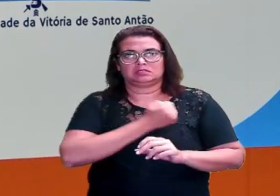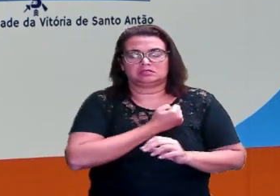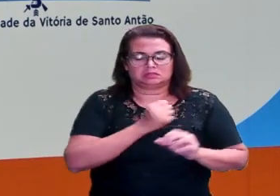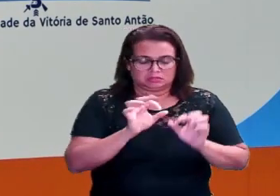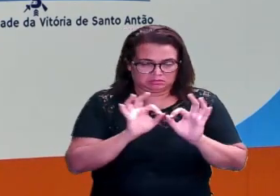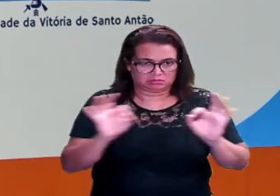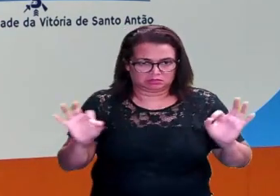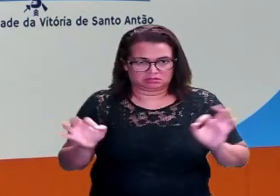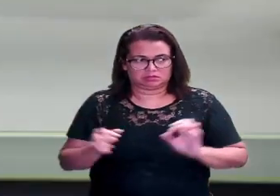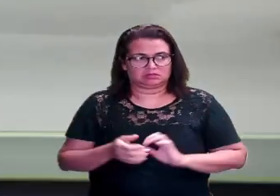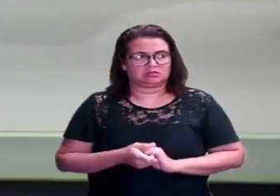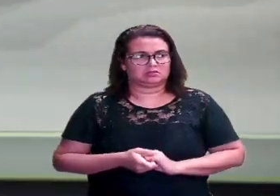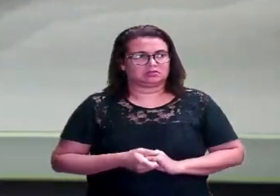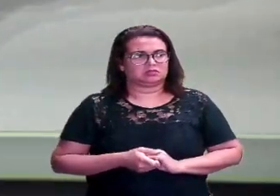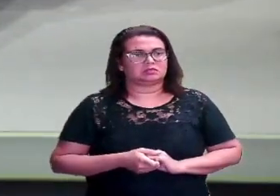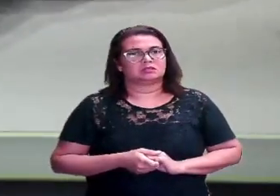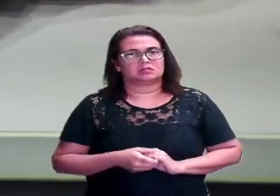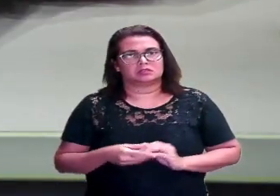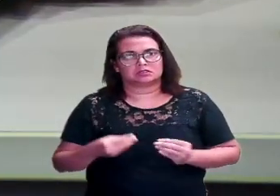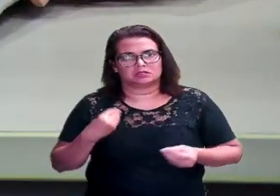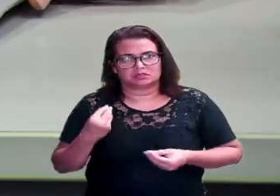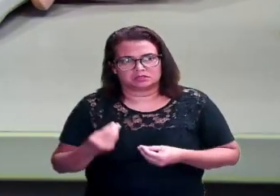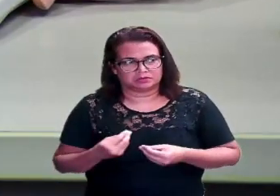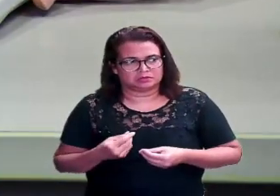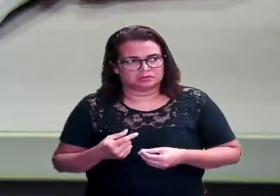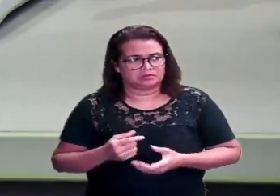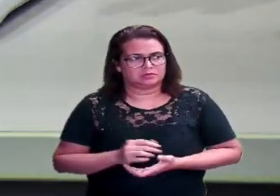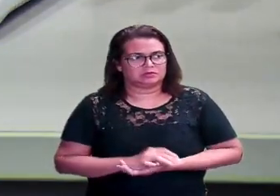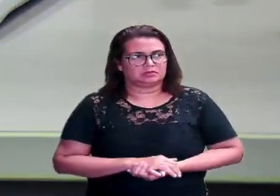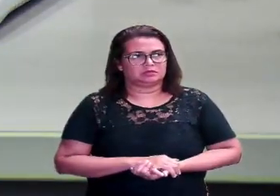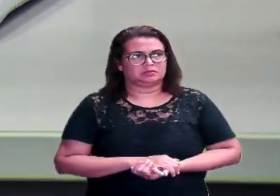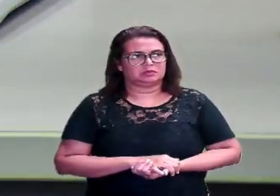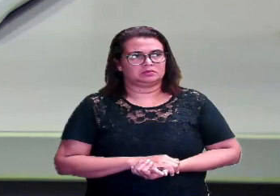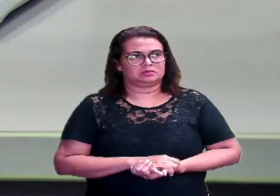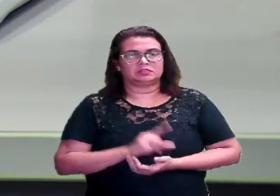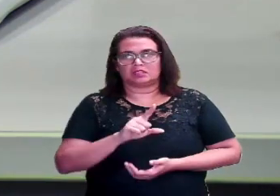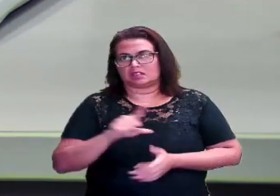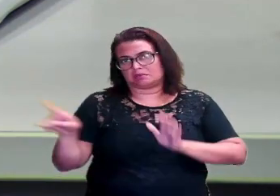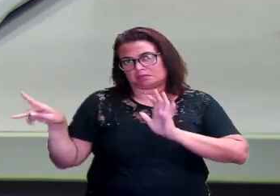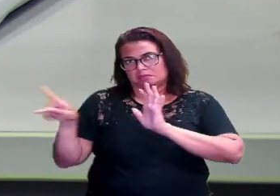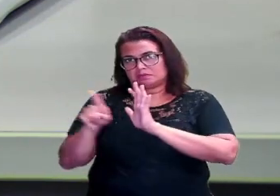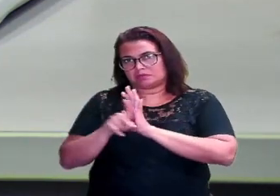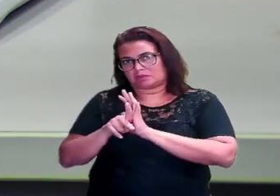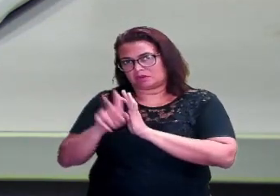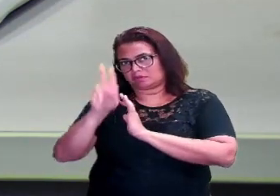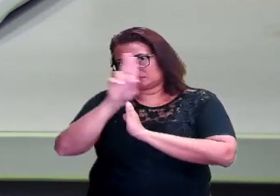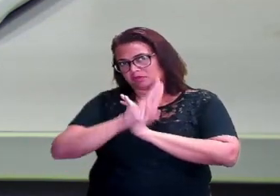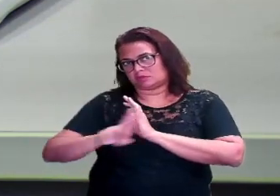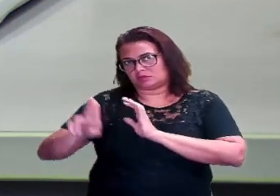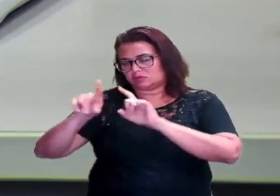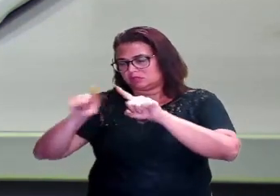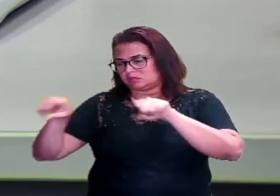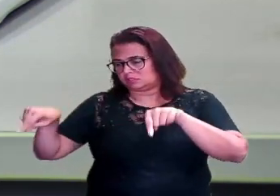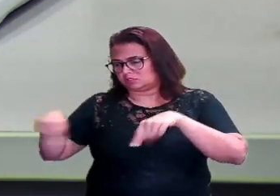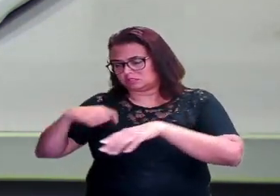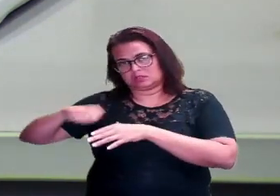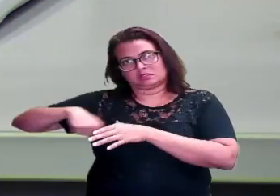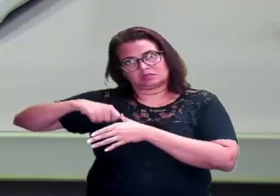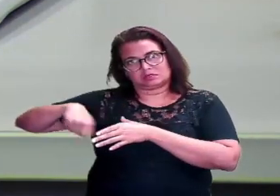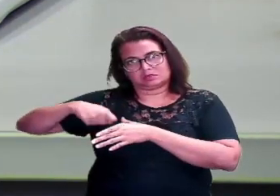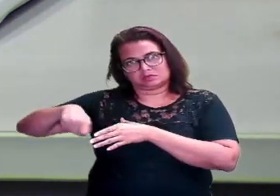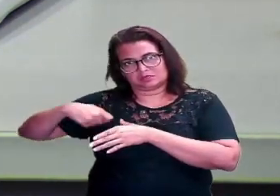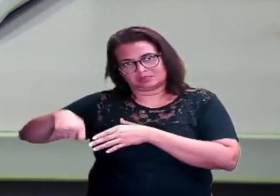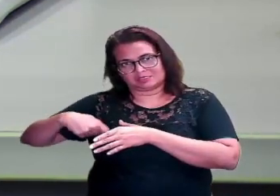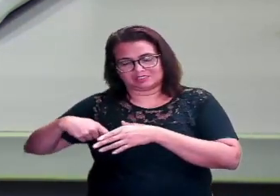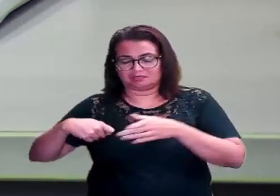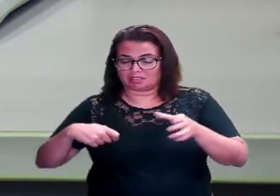dada, tá? Então, vamos lá. Então, eu coloquei aqui, essa é uma balança de cozinha, tá? Não é a balança apropriada que é